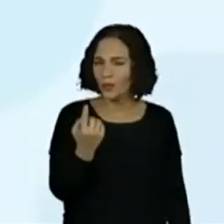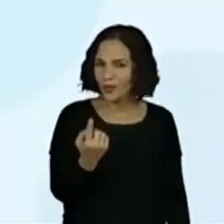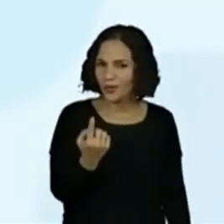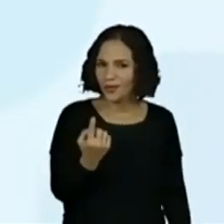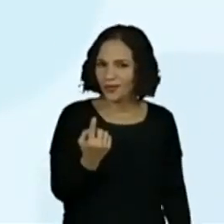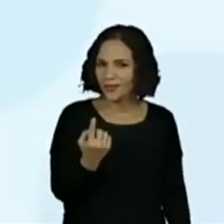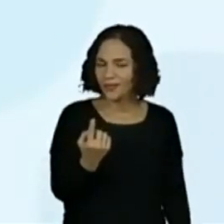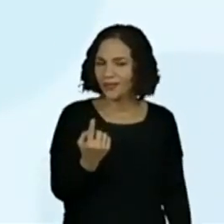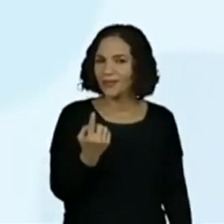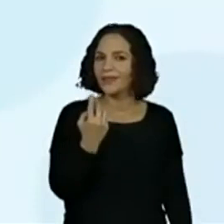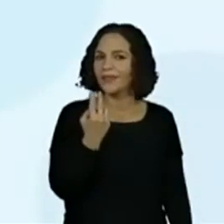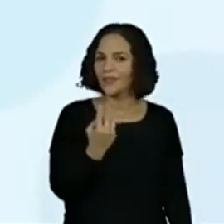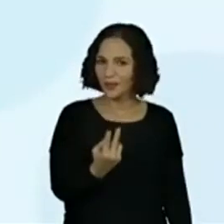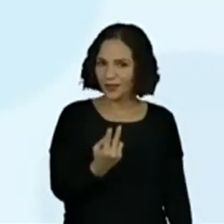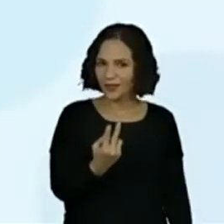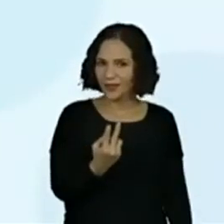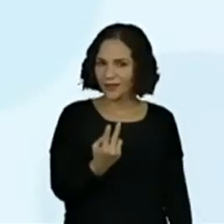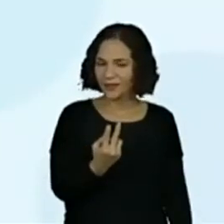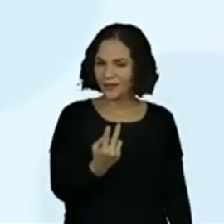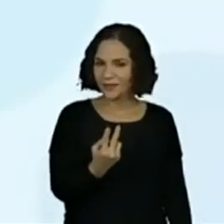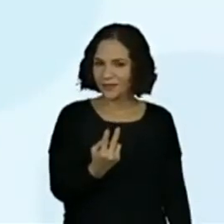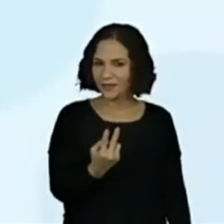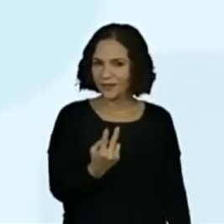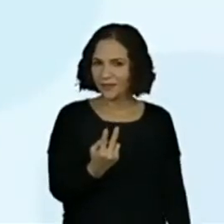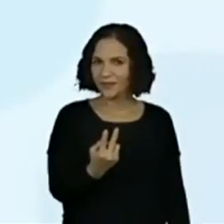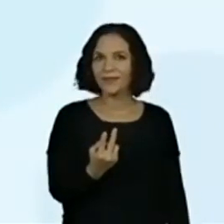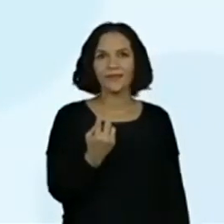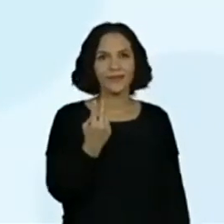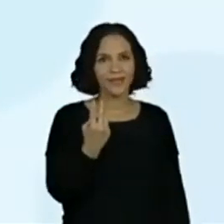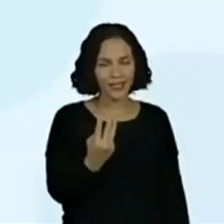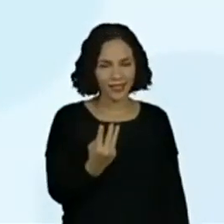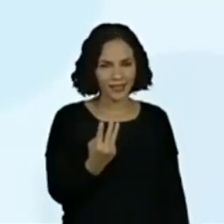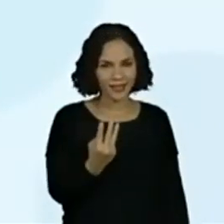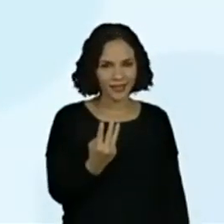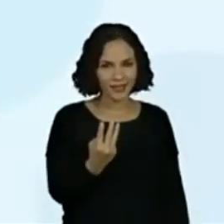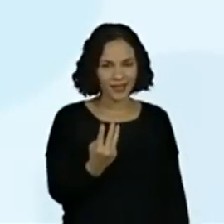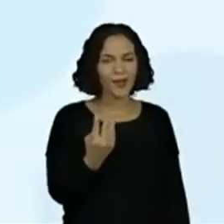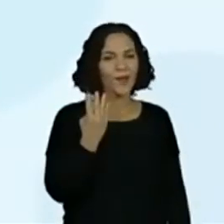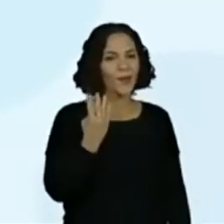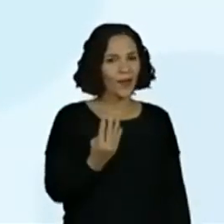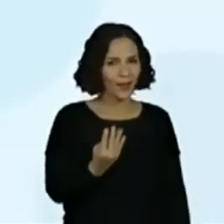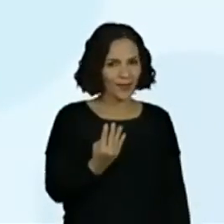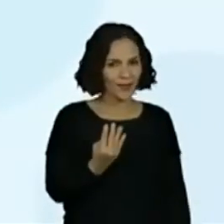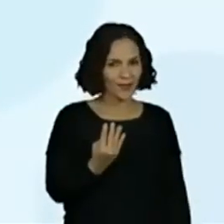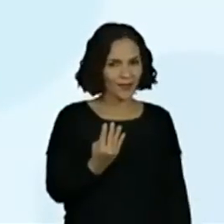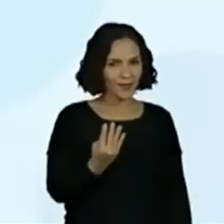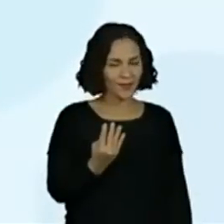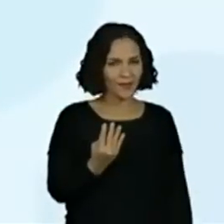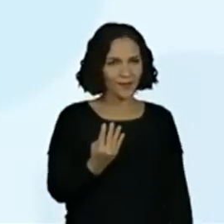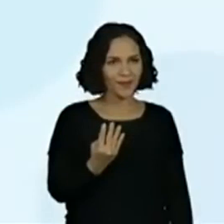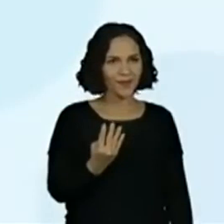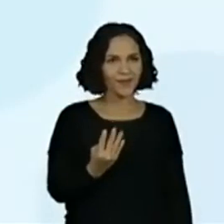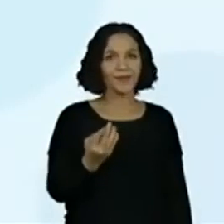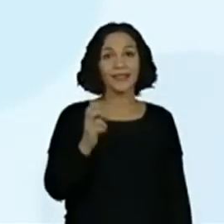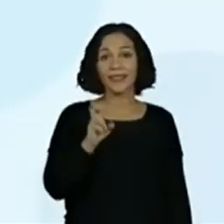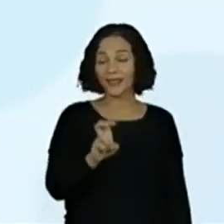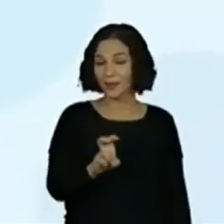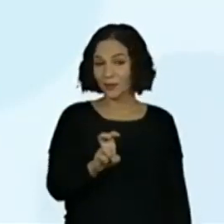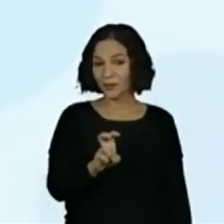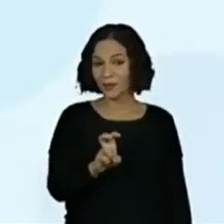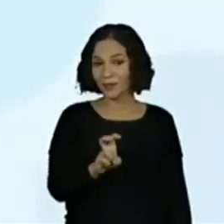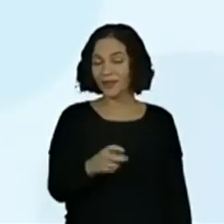Um, dois, três, quatro,